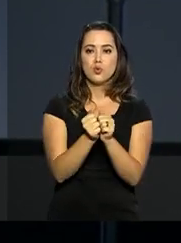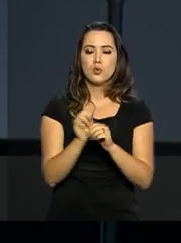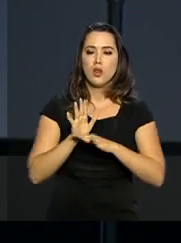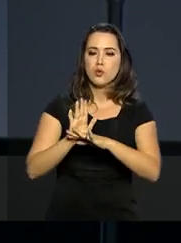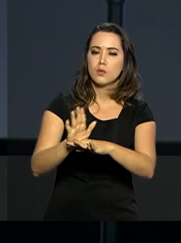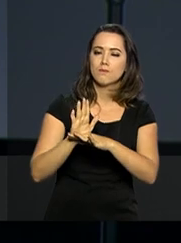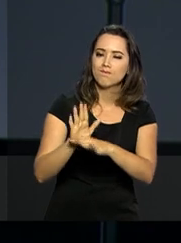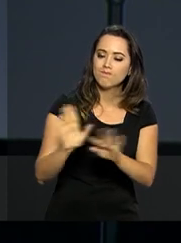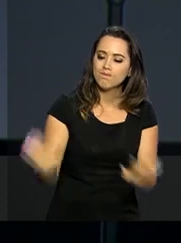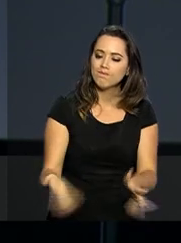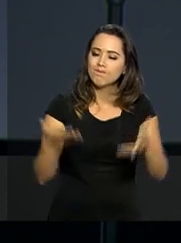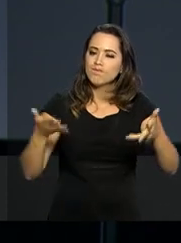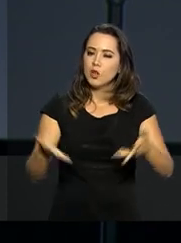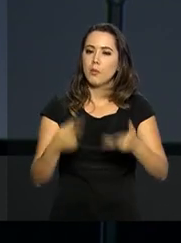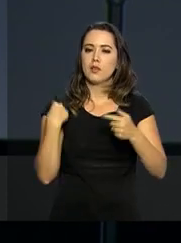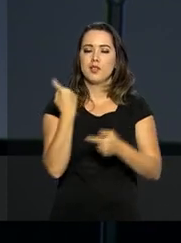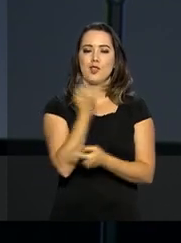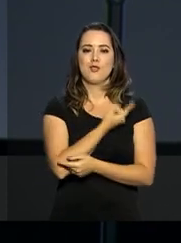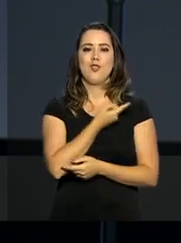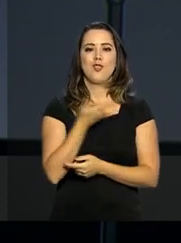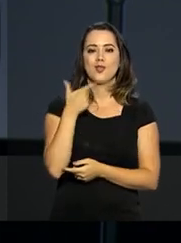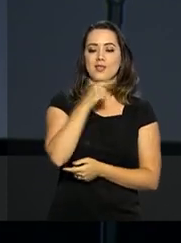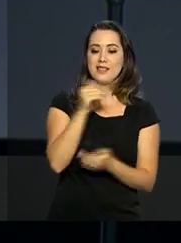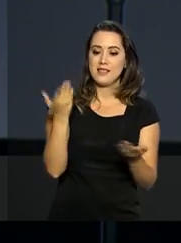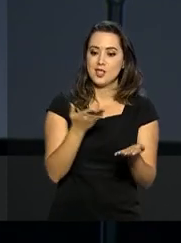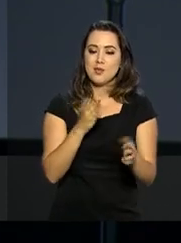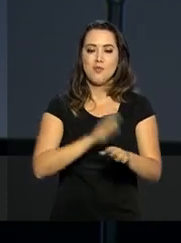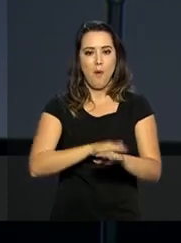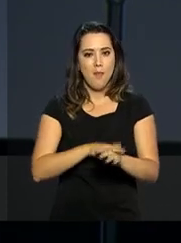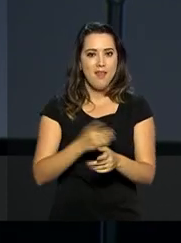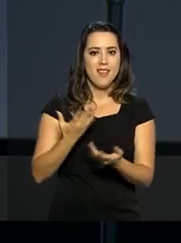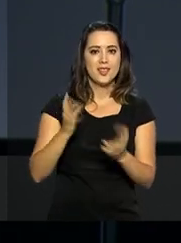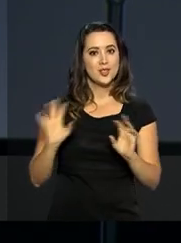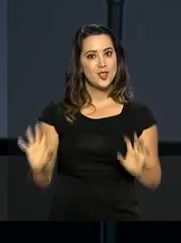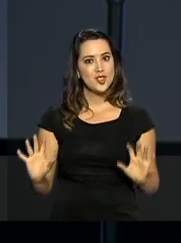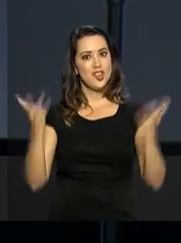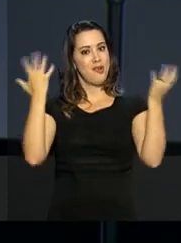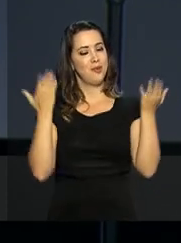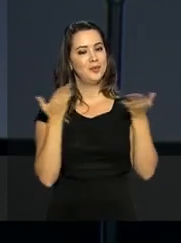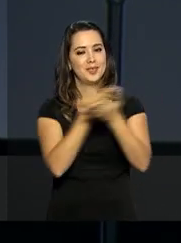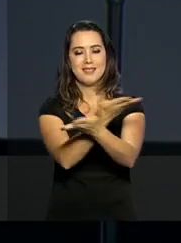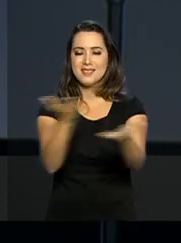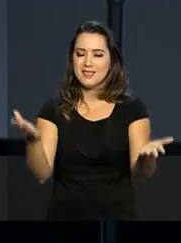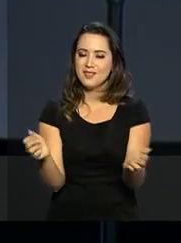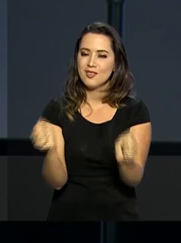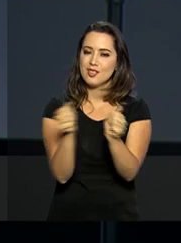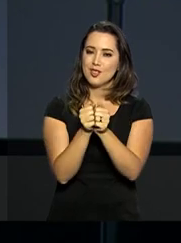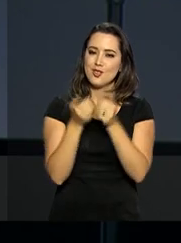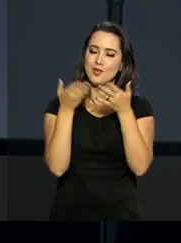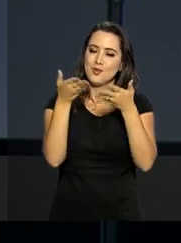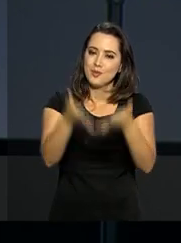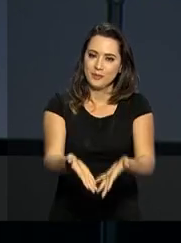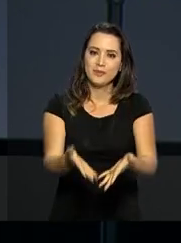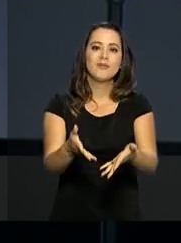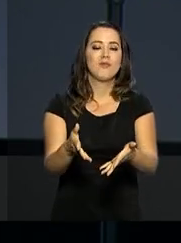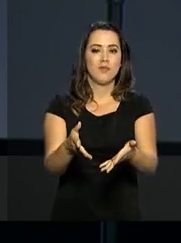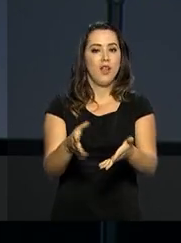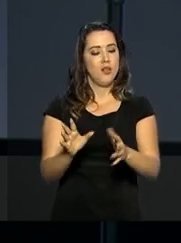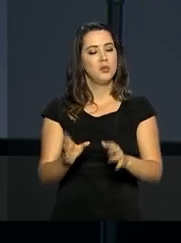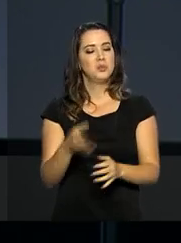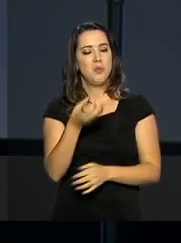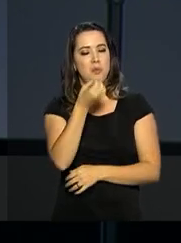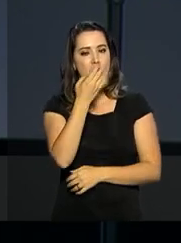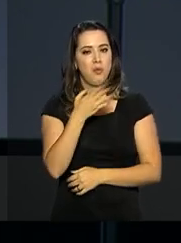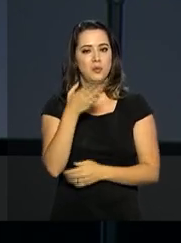colaboraram enormemente para que nós chegássemos a este momento de comemoração que os senhores e as senhoras estão fazendo com